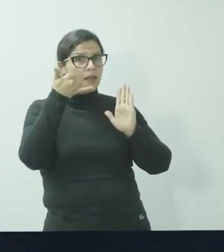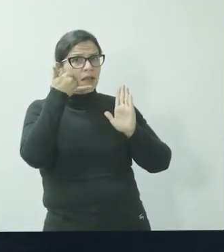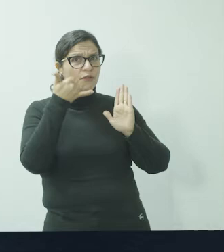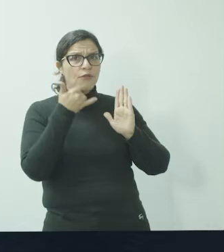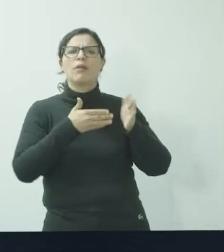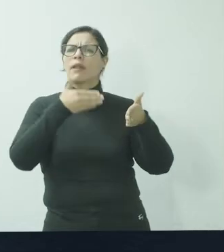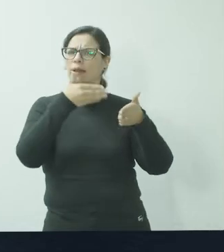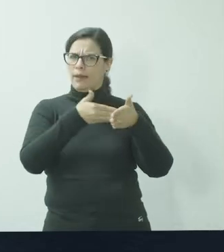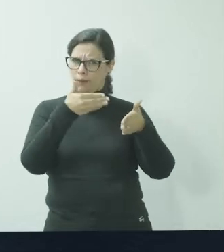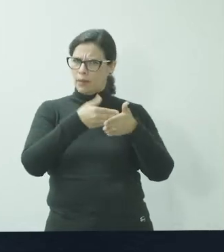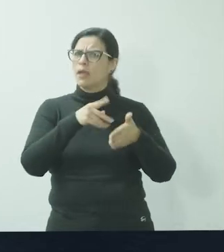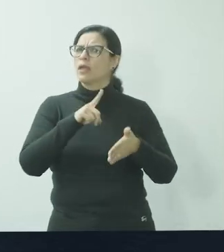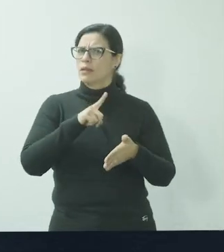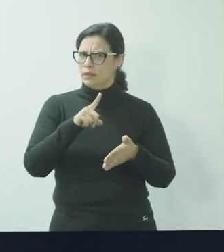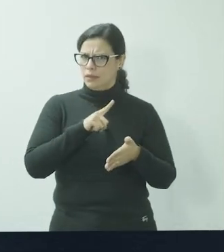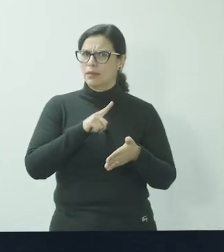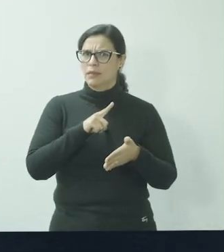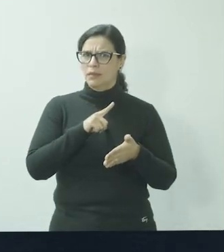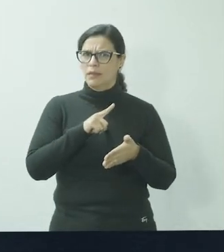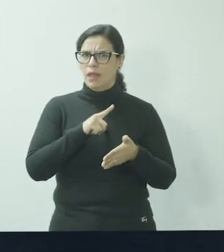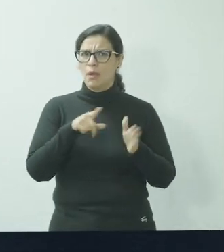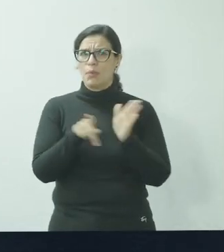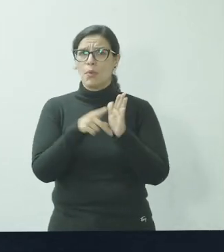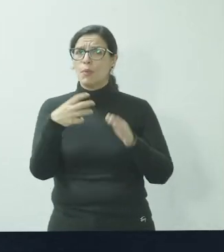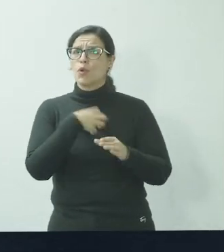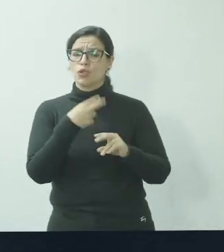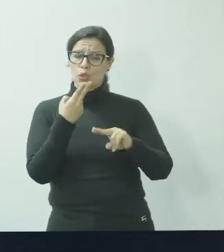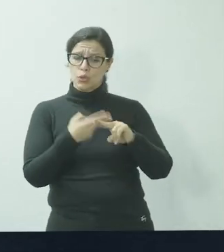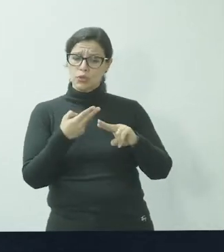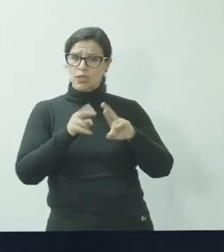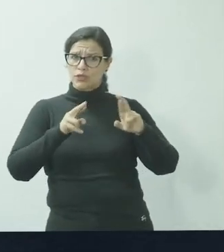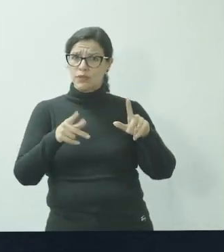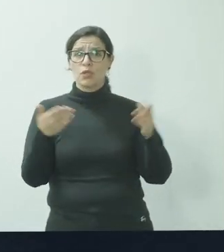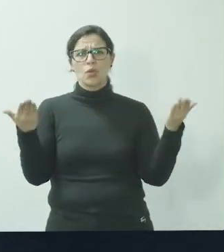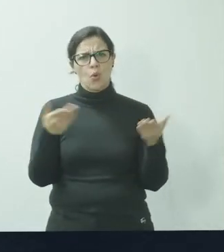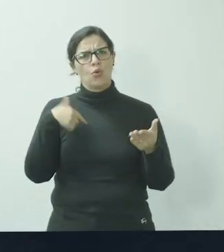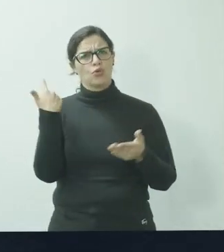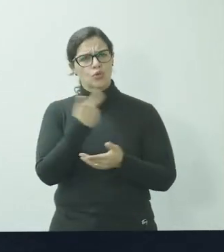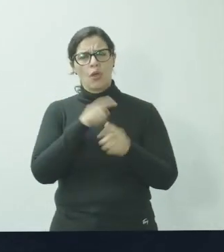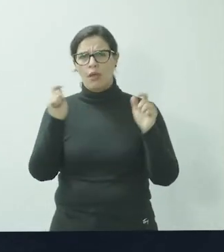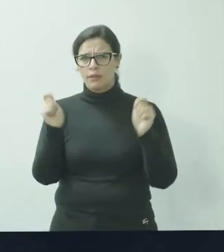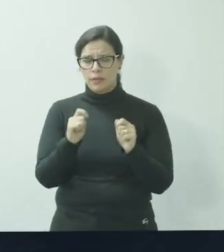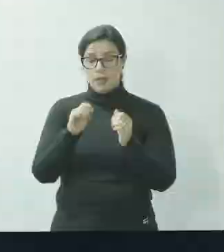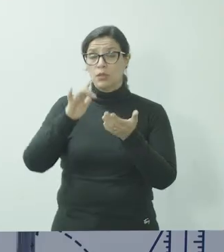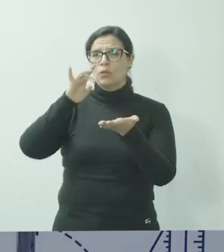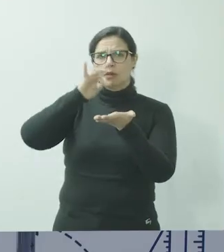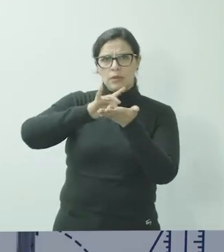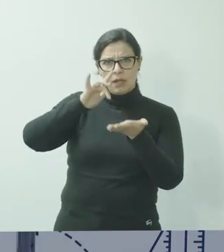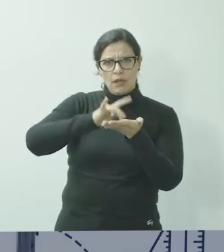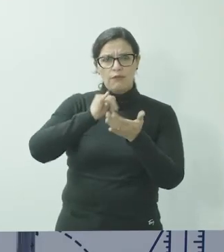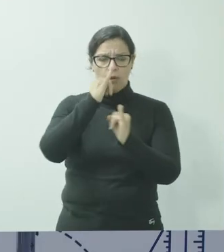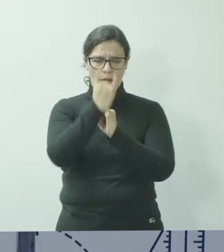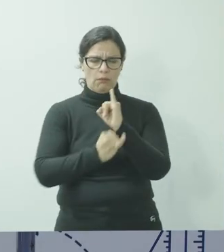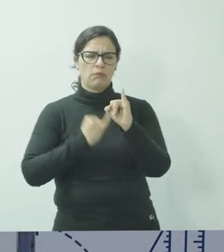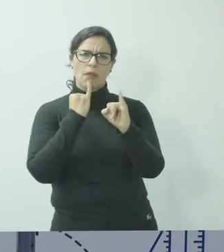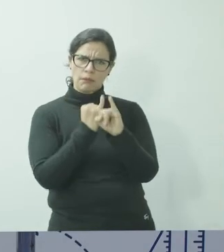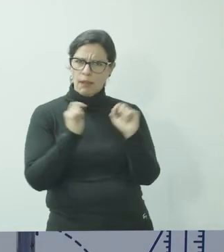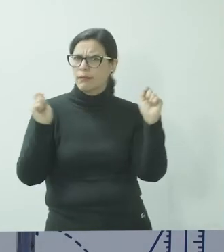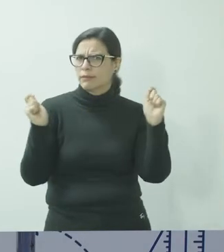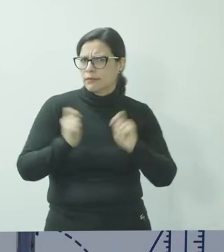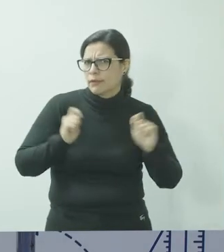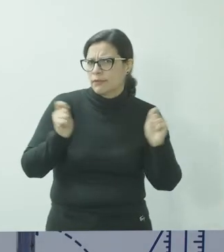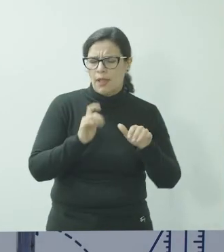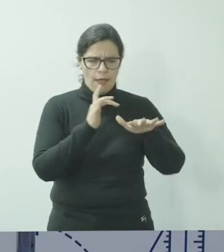limitado né as as configurações então Então hoje em dia por exemplo no celular a gente consegue acessar à internet